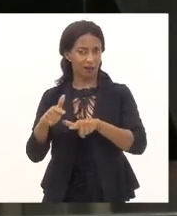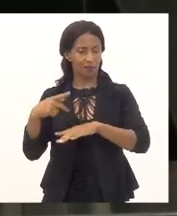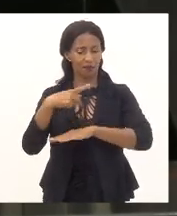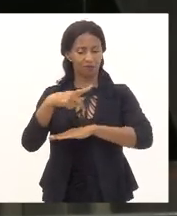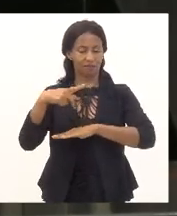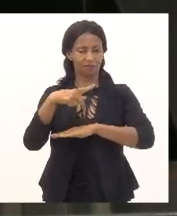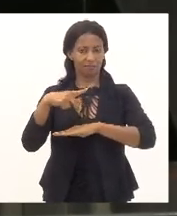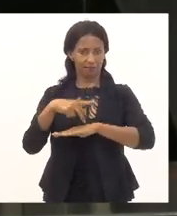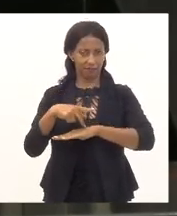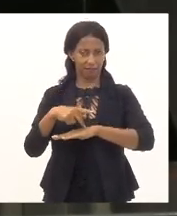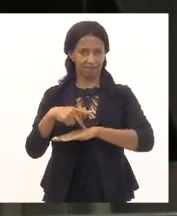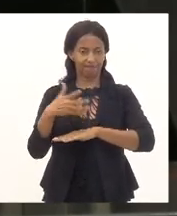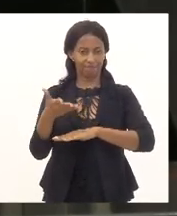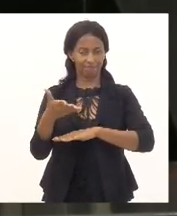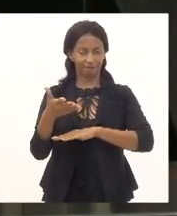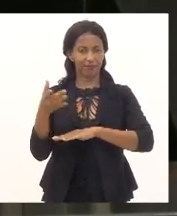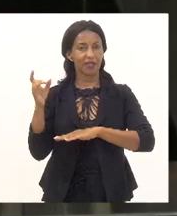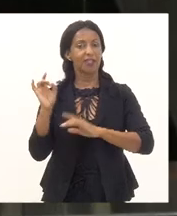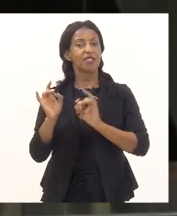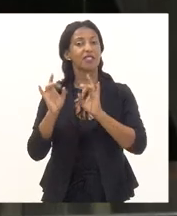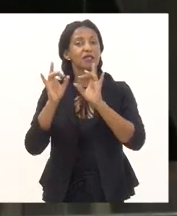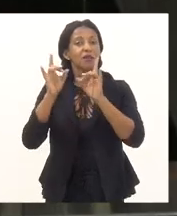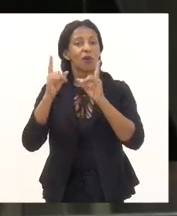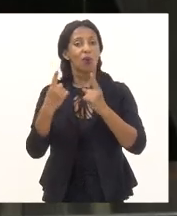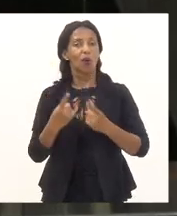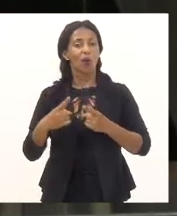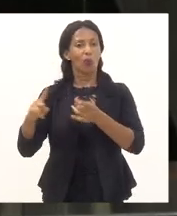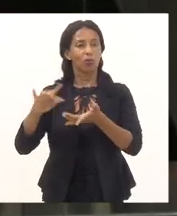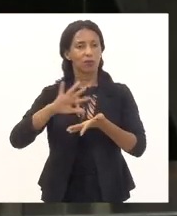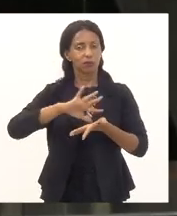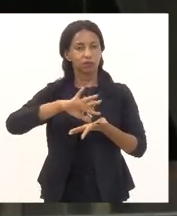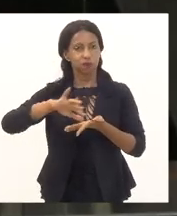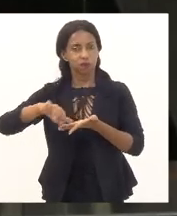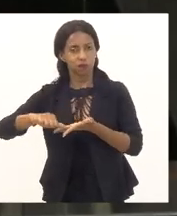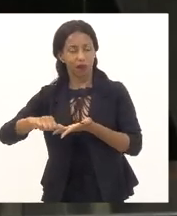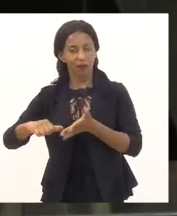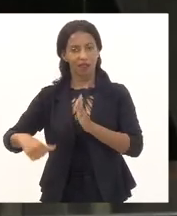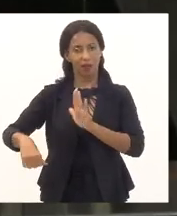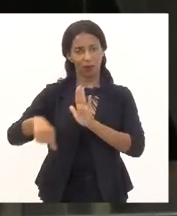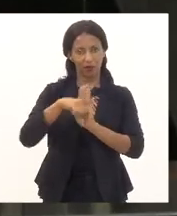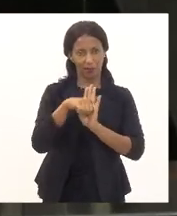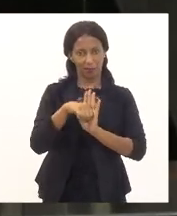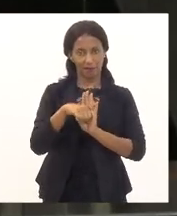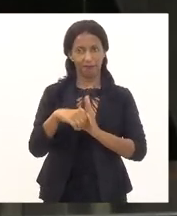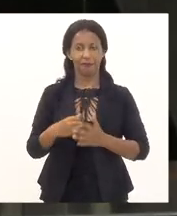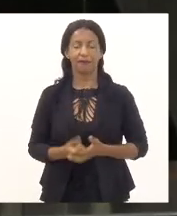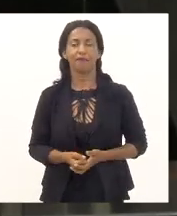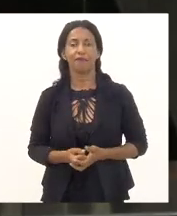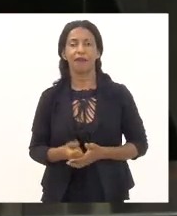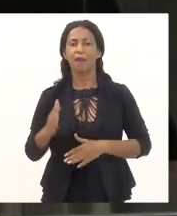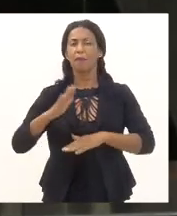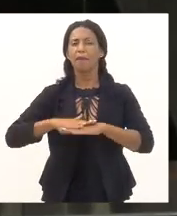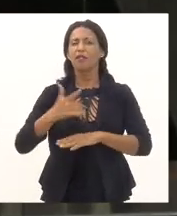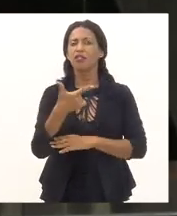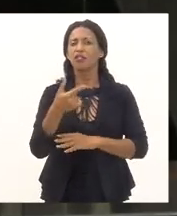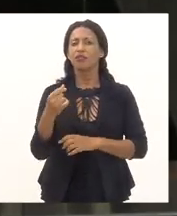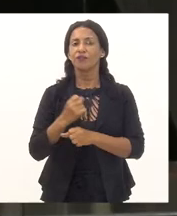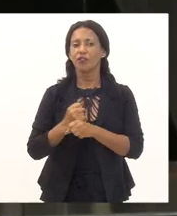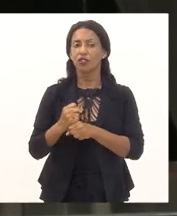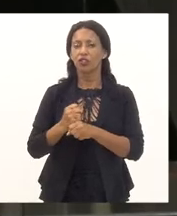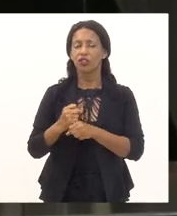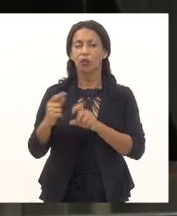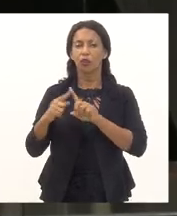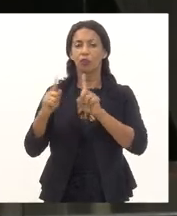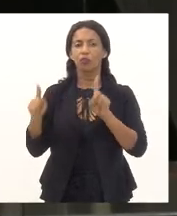nação brasileira, especialmente no combate à corrupção e à criminalidade. Há mais de 20 anos, como